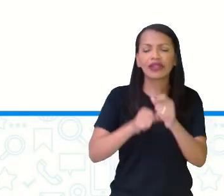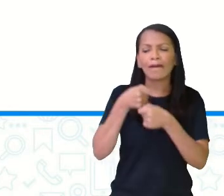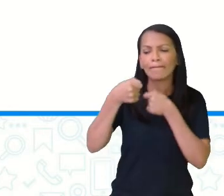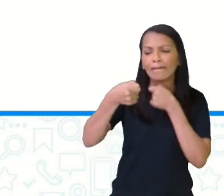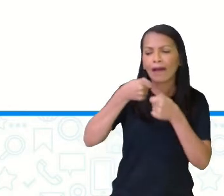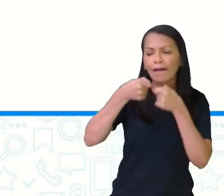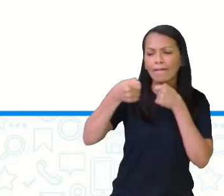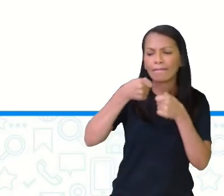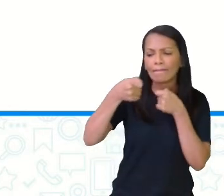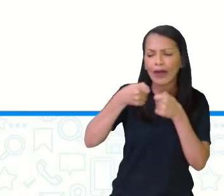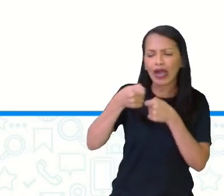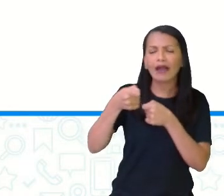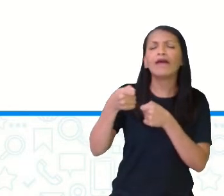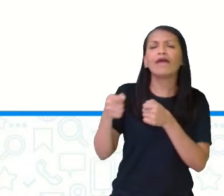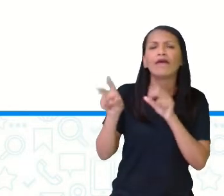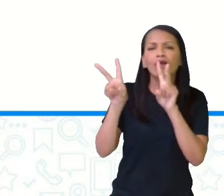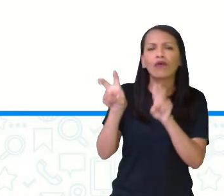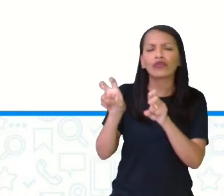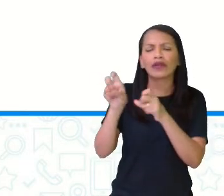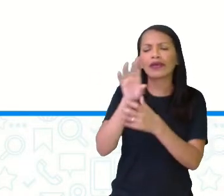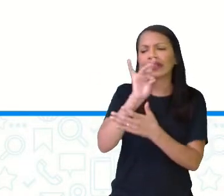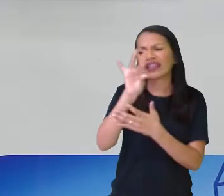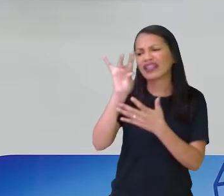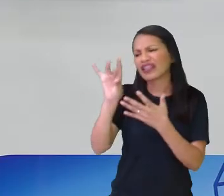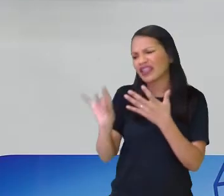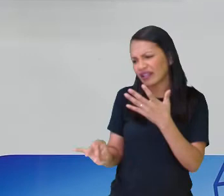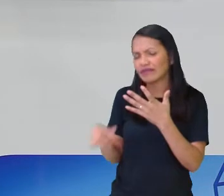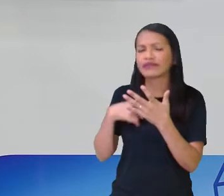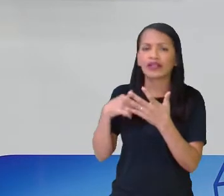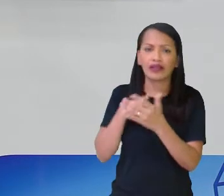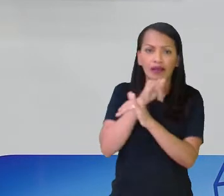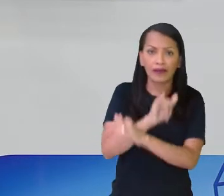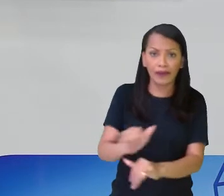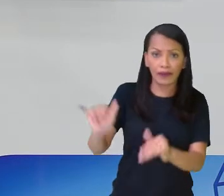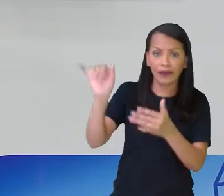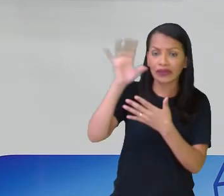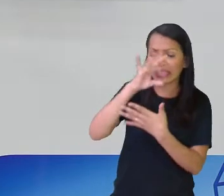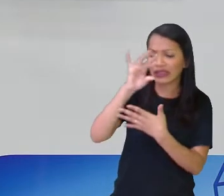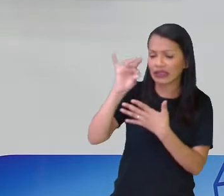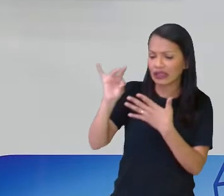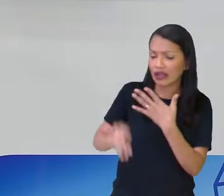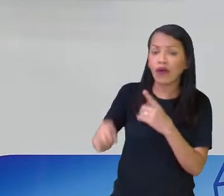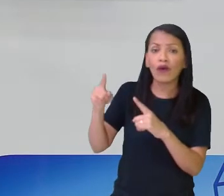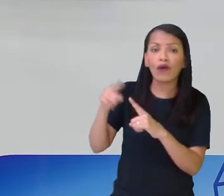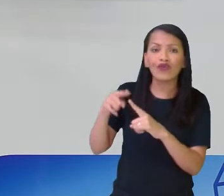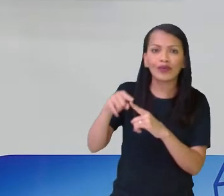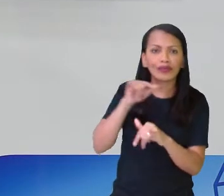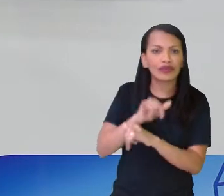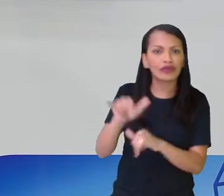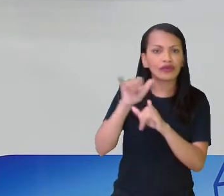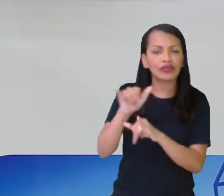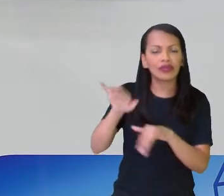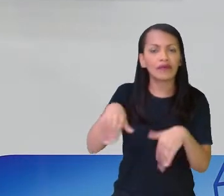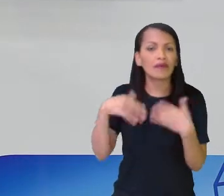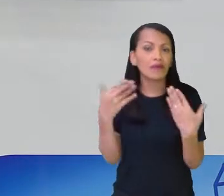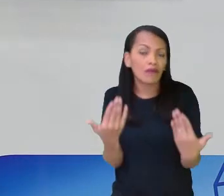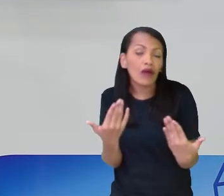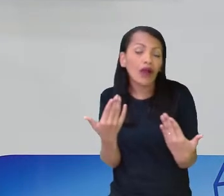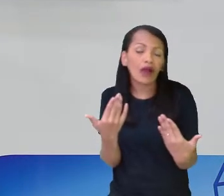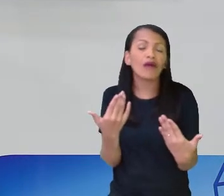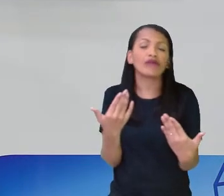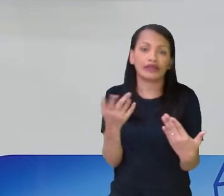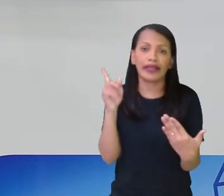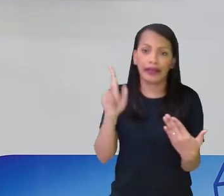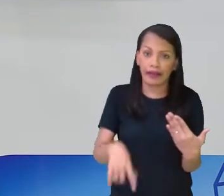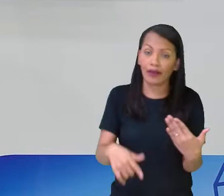semana. Você costuma assistir esse tipo de notícia, que é a reportagem? E qual o tema de reportagem que você gosta de assistir? Ontem,